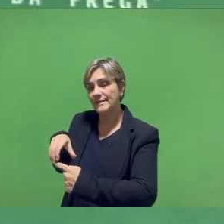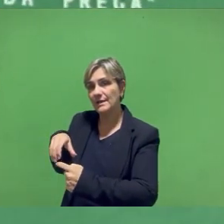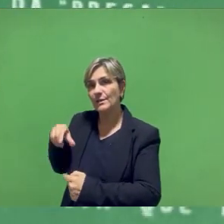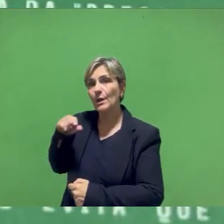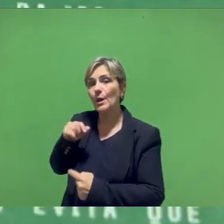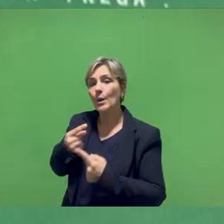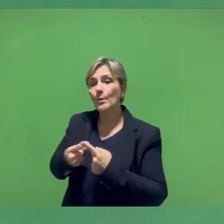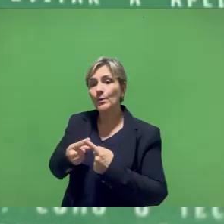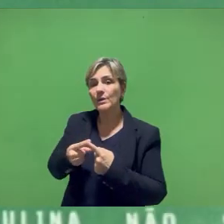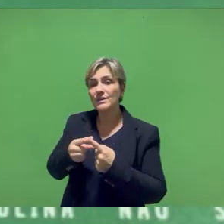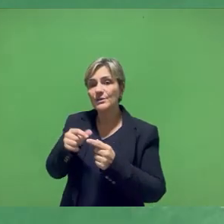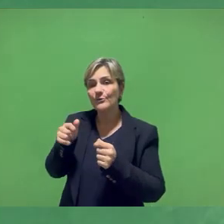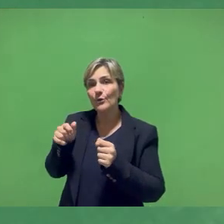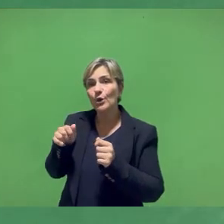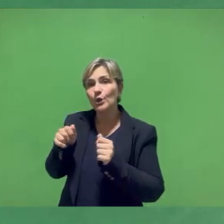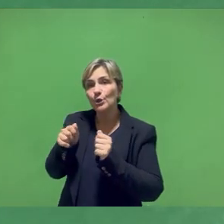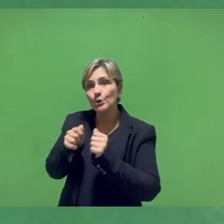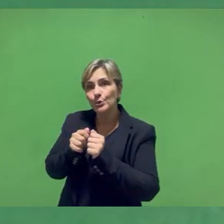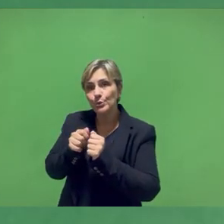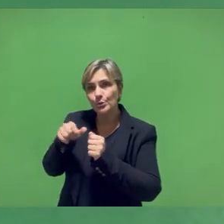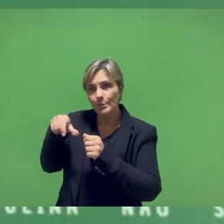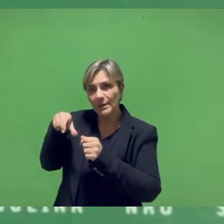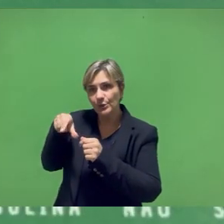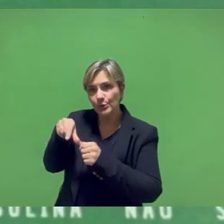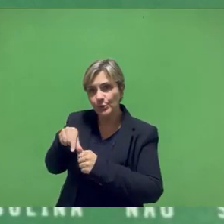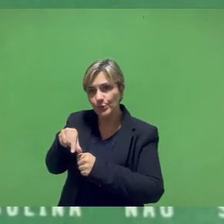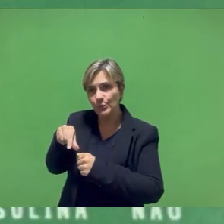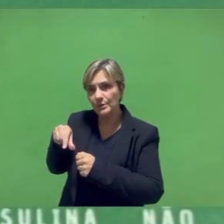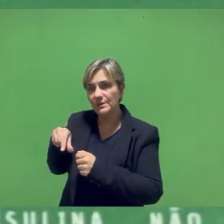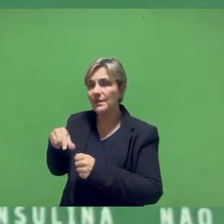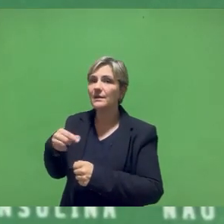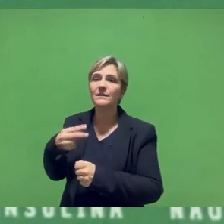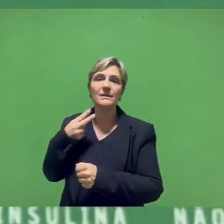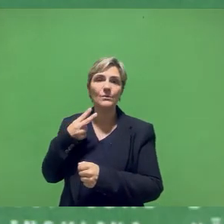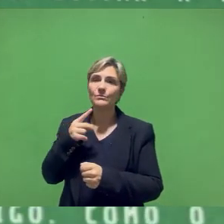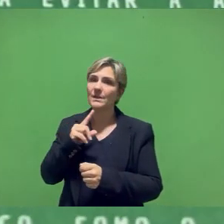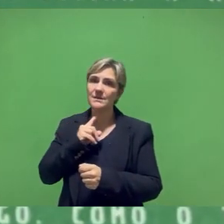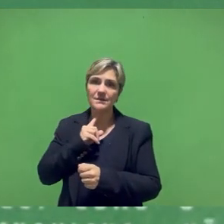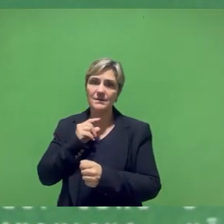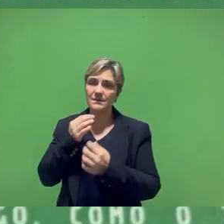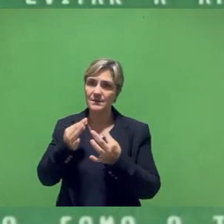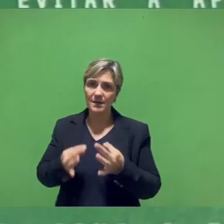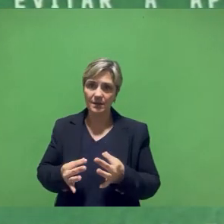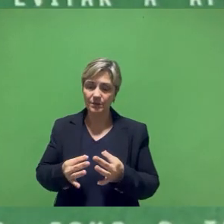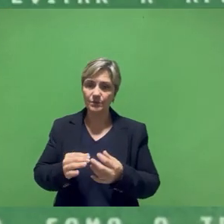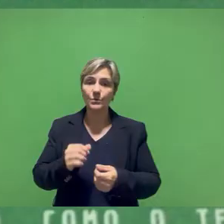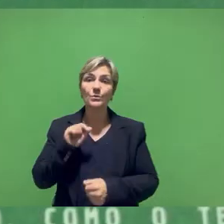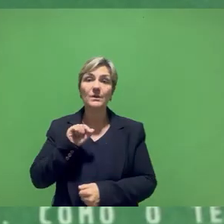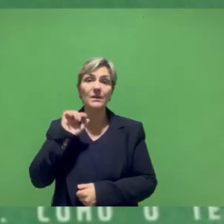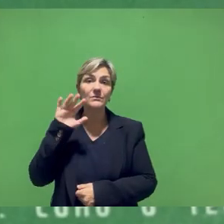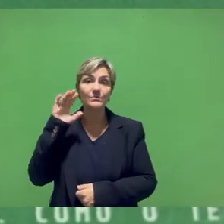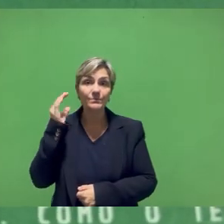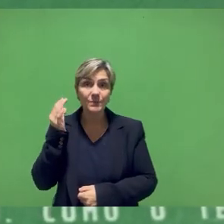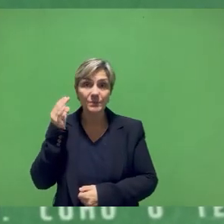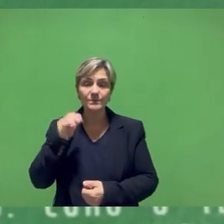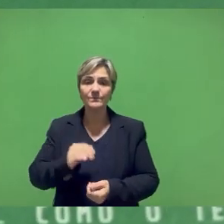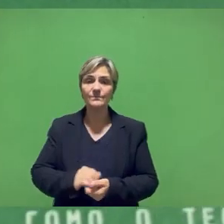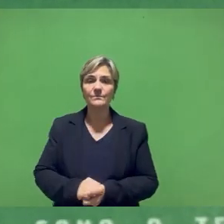fizer uma prega assim, ó, meio justinha, não tá correto, tá? O que vai